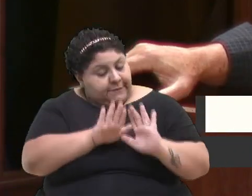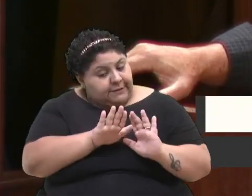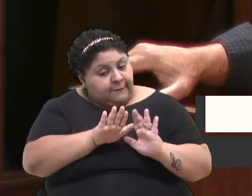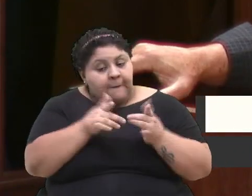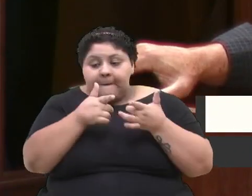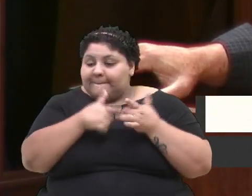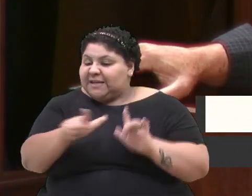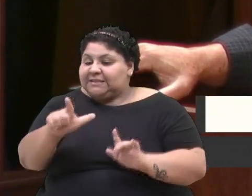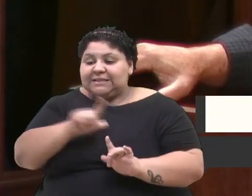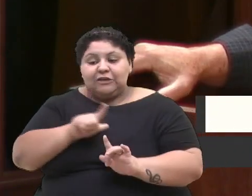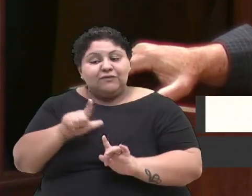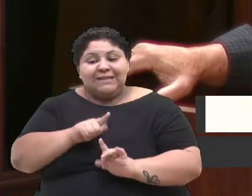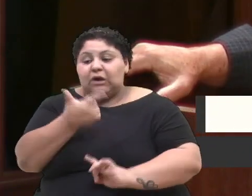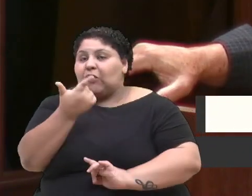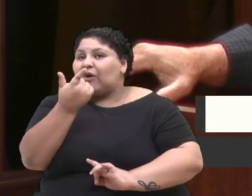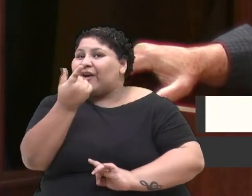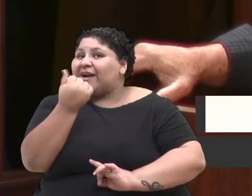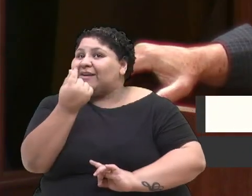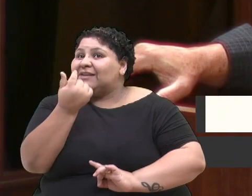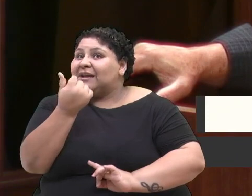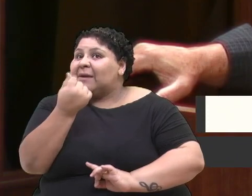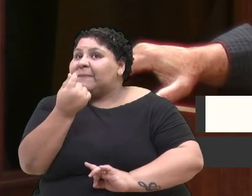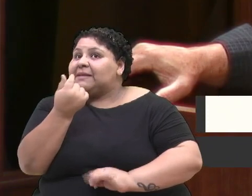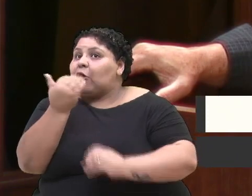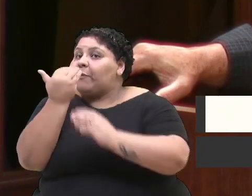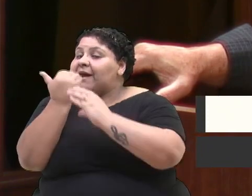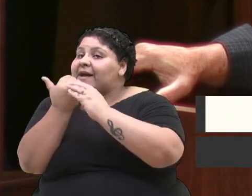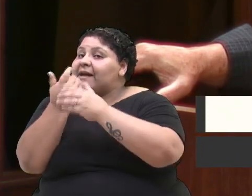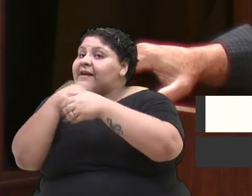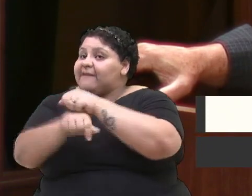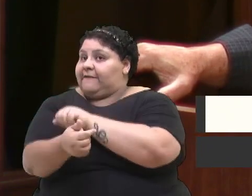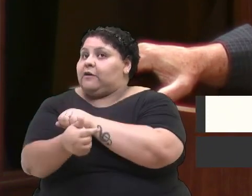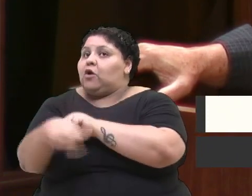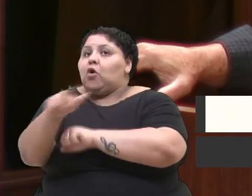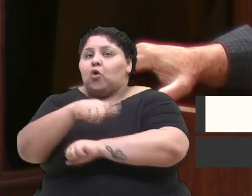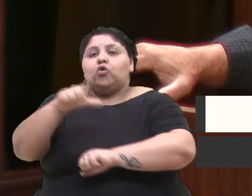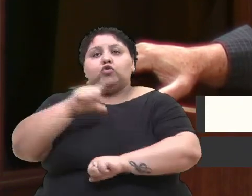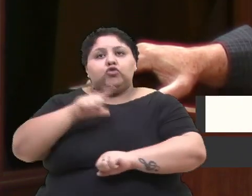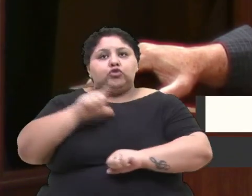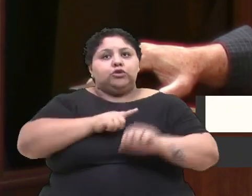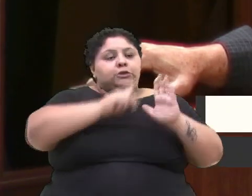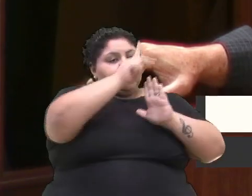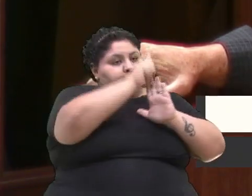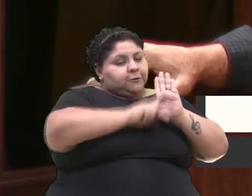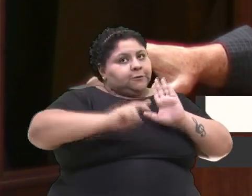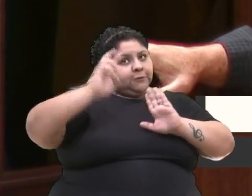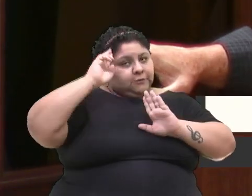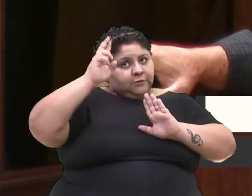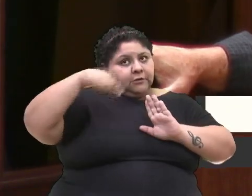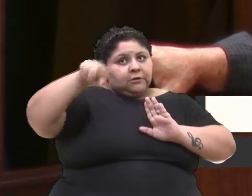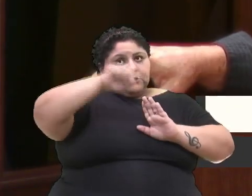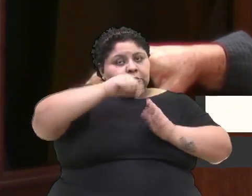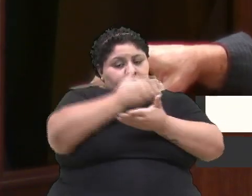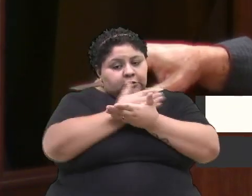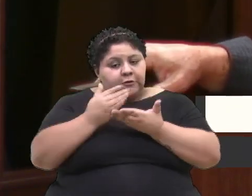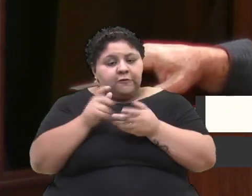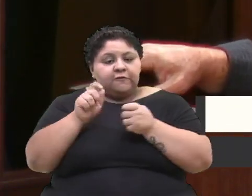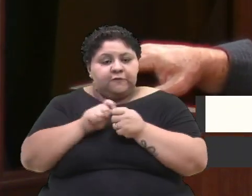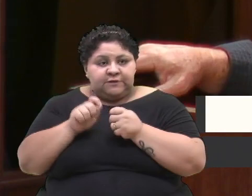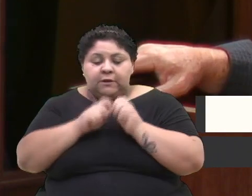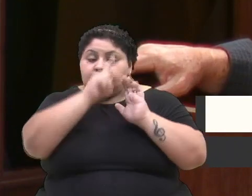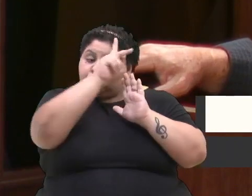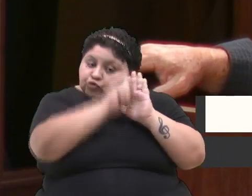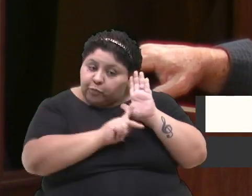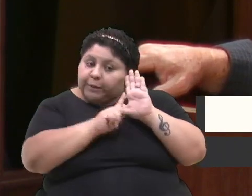tem um capital para investimentos. Então, hoje nós temos um plano diretor, desde que a gente assumiu, a gente fez um plano